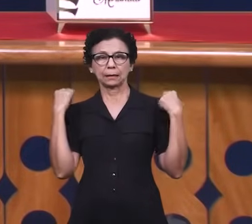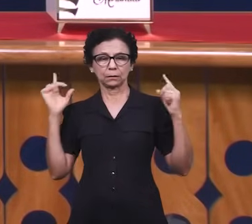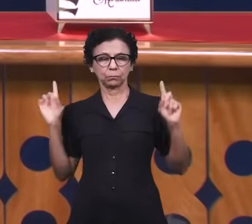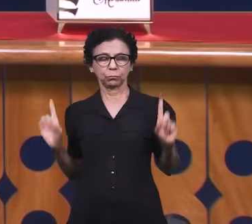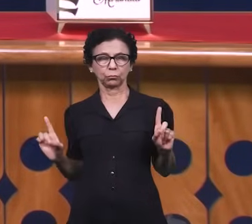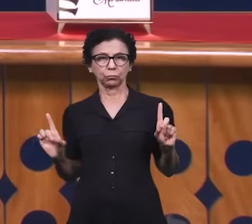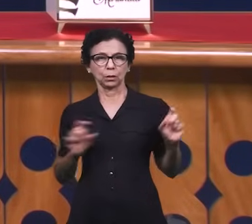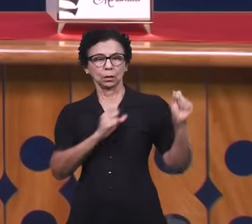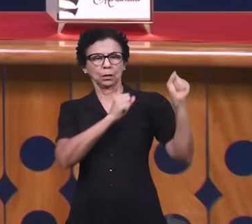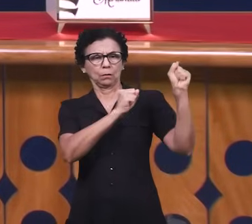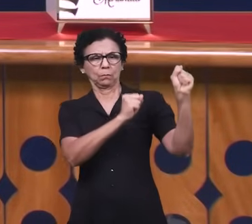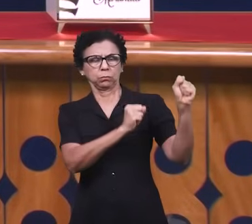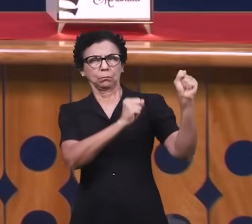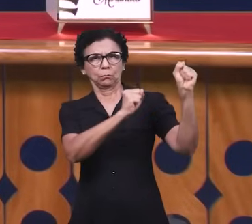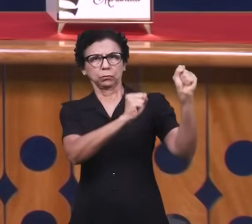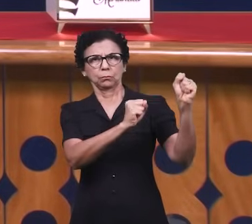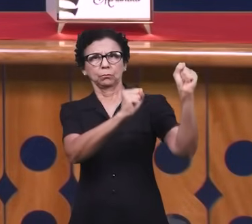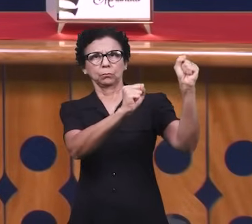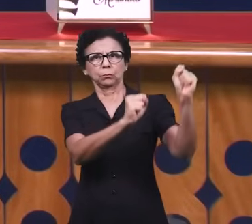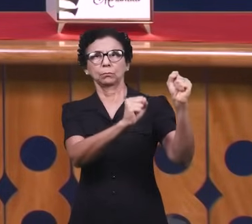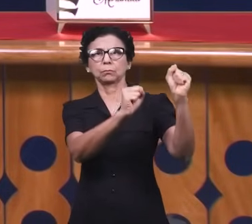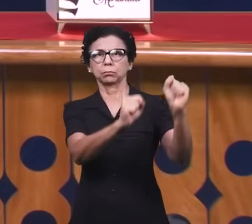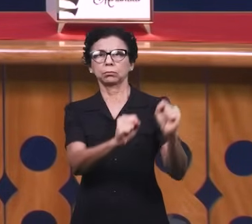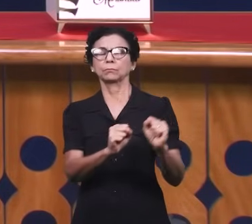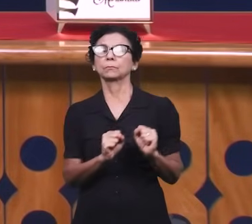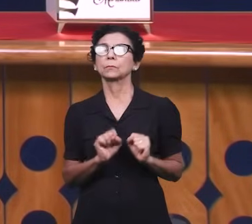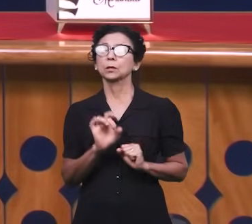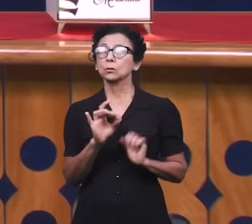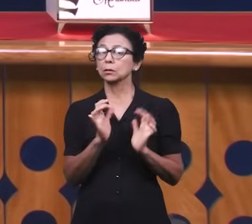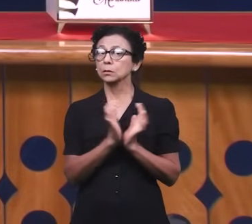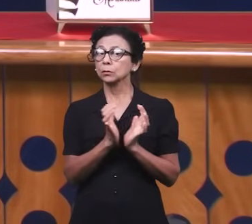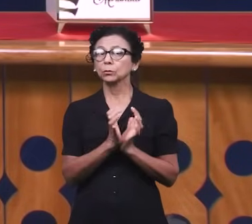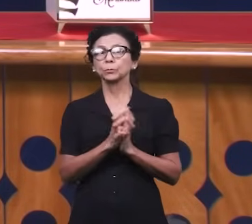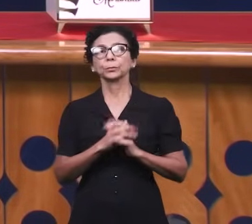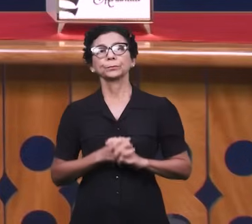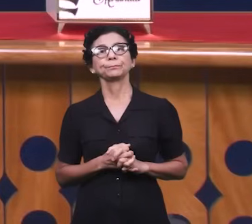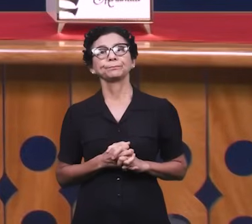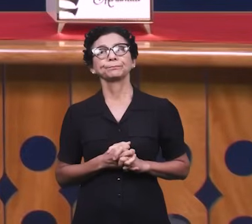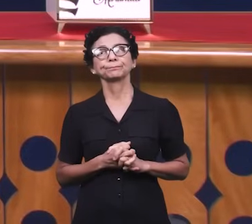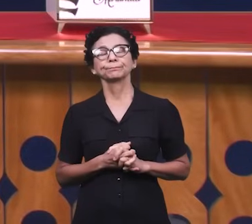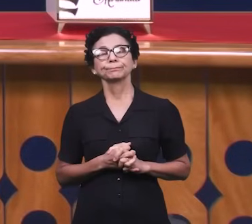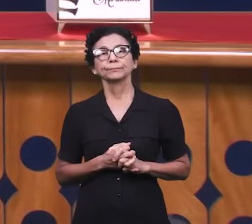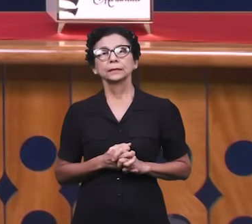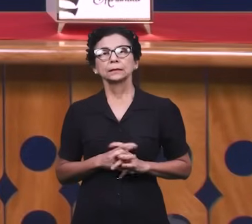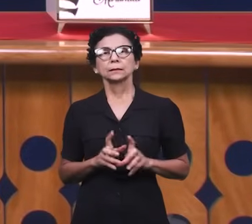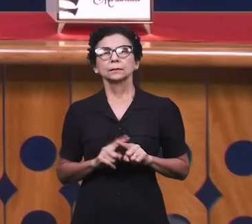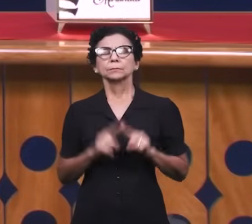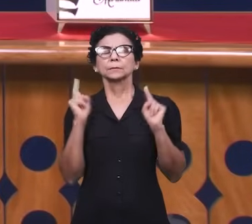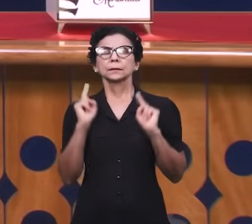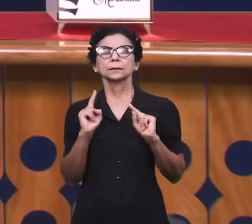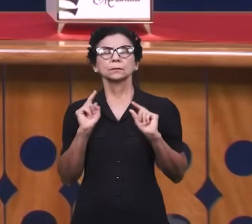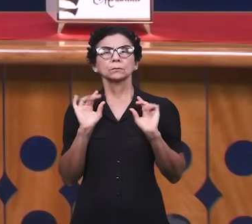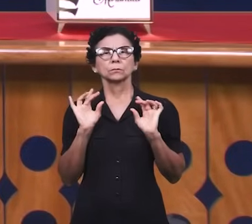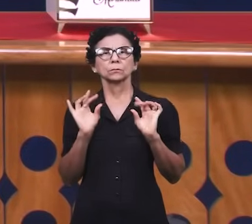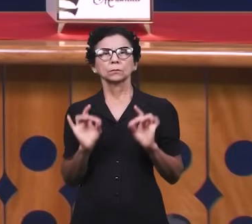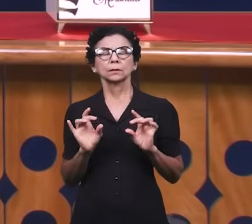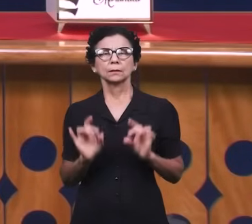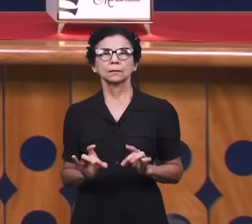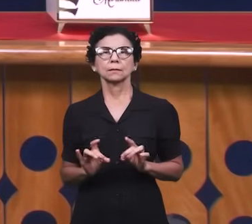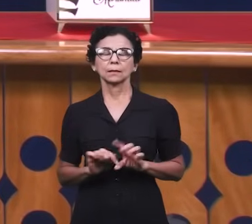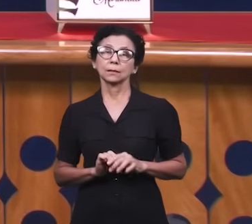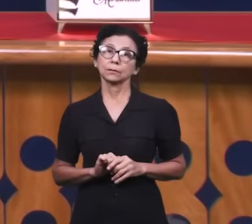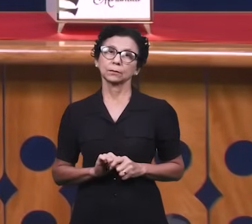dentro da lei do Senhor, tinham que estar dentro da palavra do Senhor. Mas o detalhe é